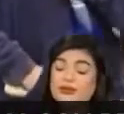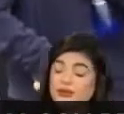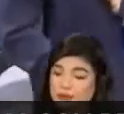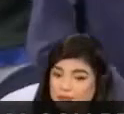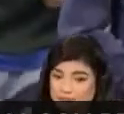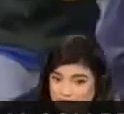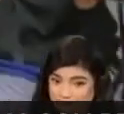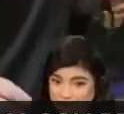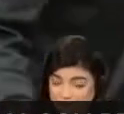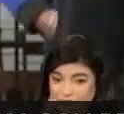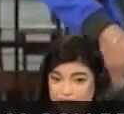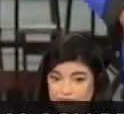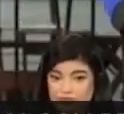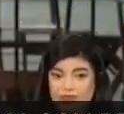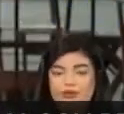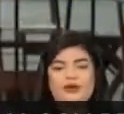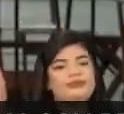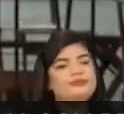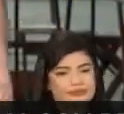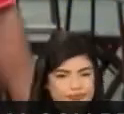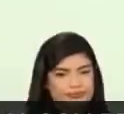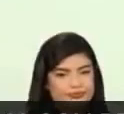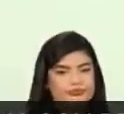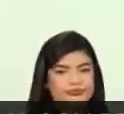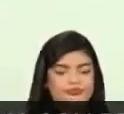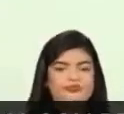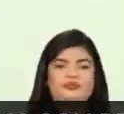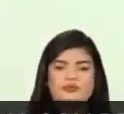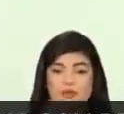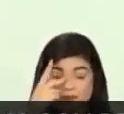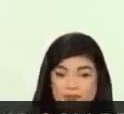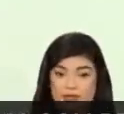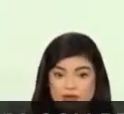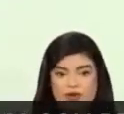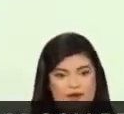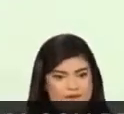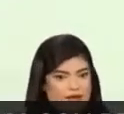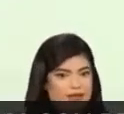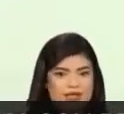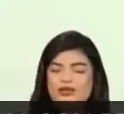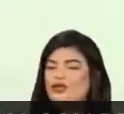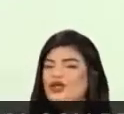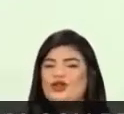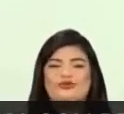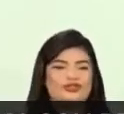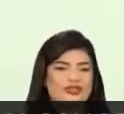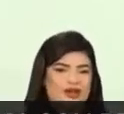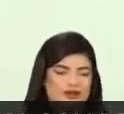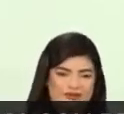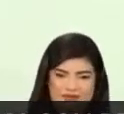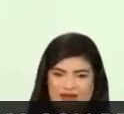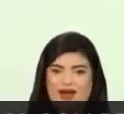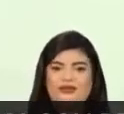especialistas, o aumento está relacionado à pandemia da Covid-19. Quando as pessoas elas estavam isoladas, não tinha muito como pegar. A gente